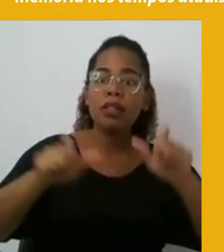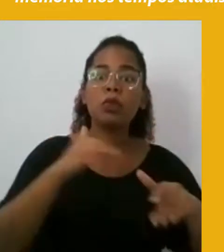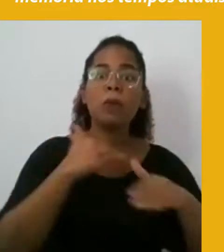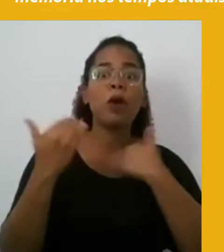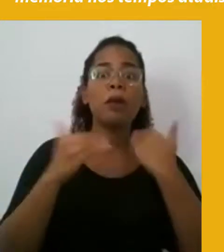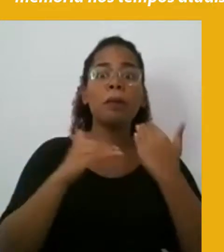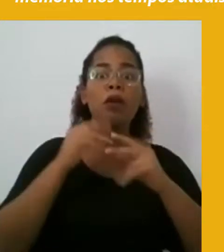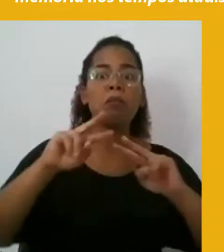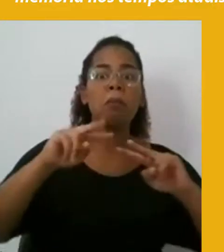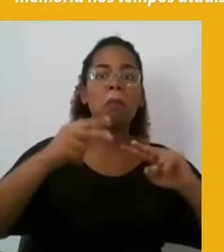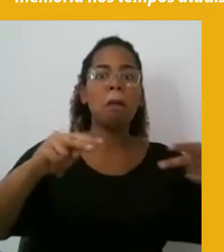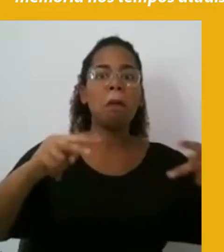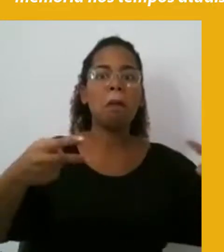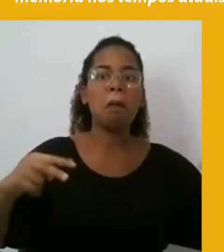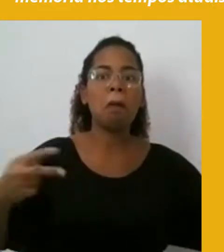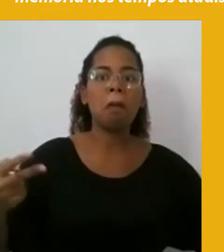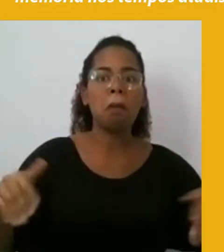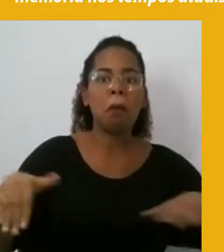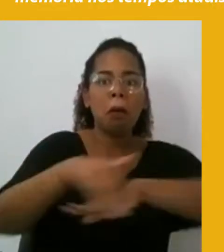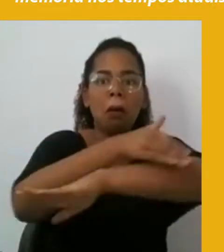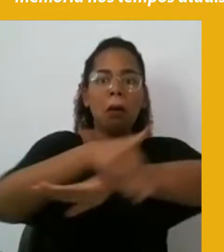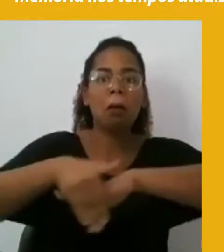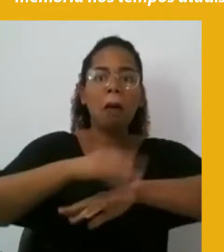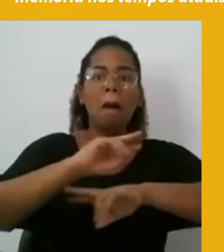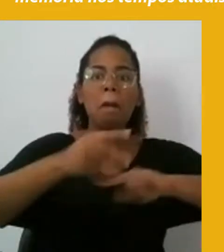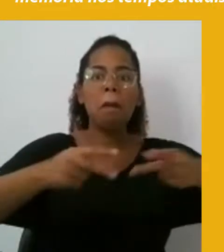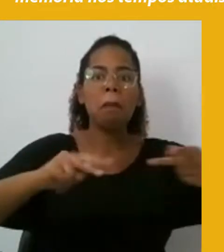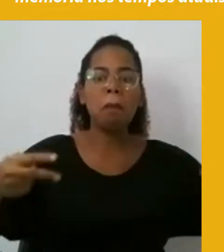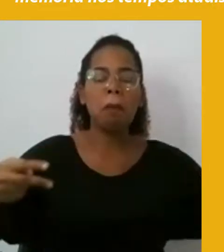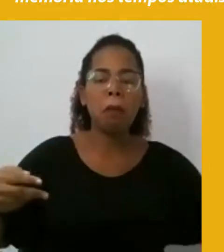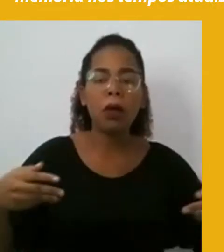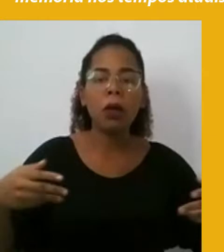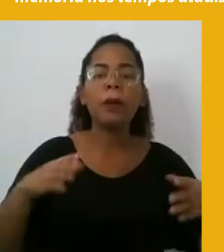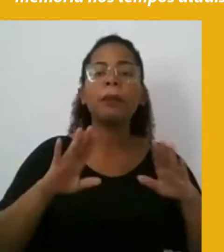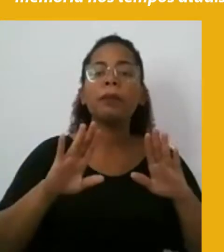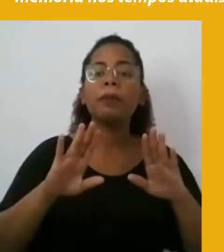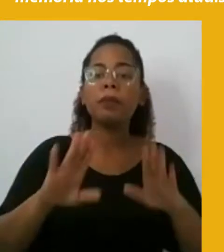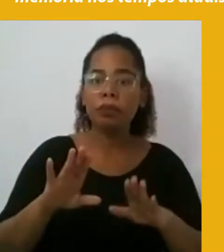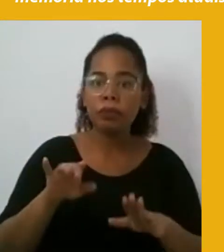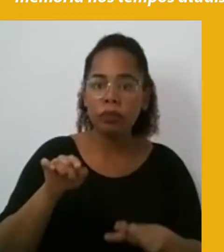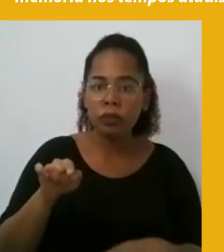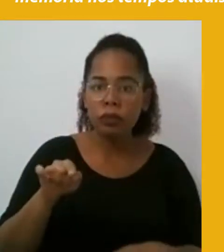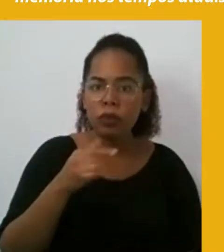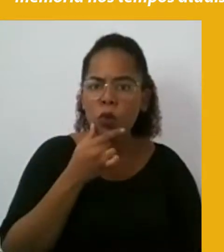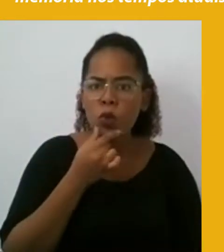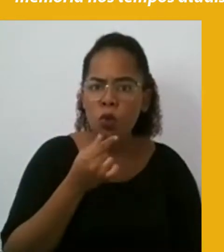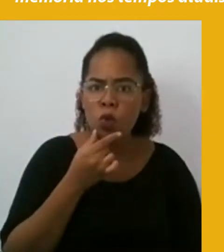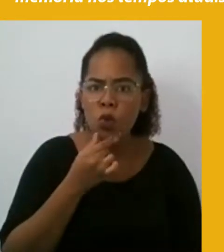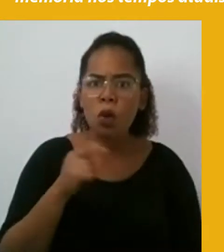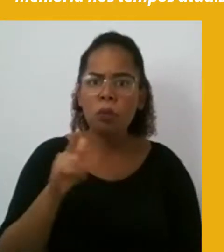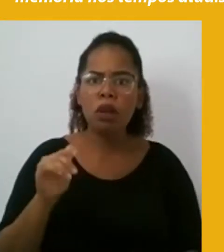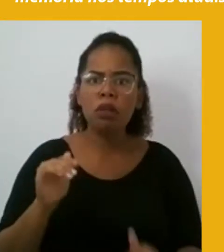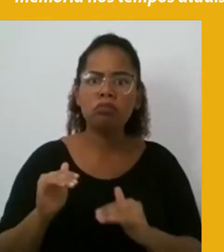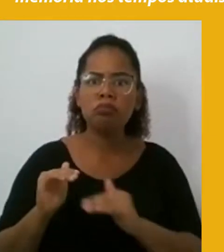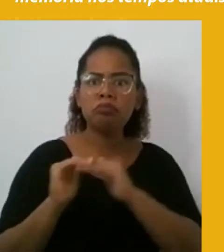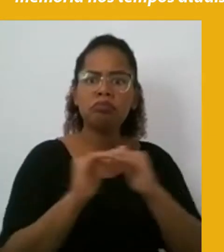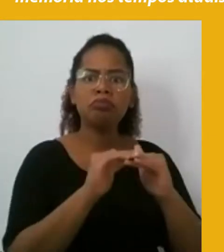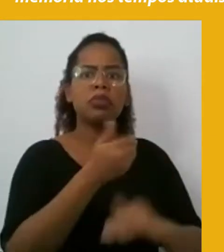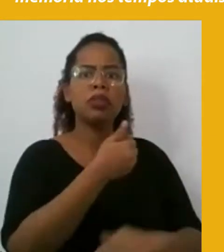corpos, ele foi também exonerado do cargo pela ineficiência. Então, eu comecei a entender que a gente